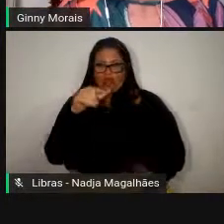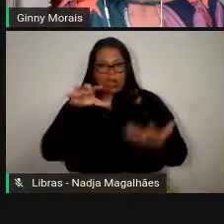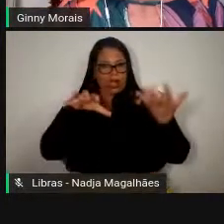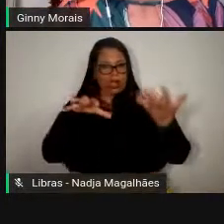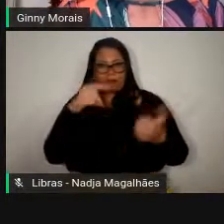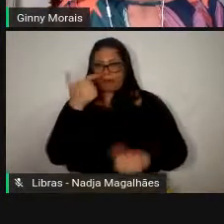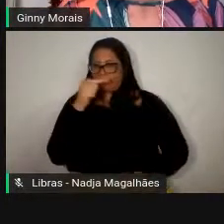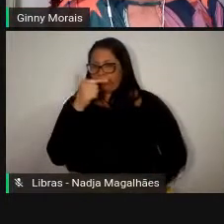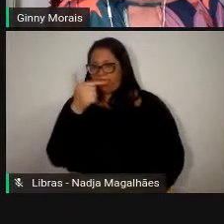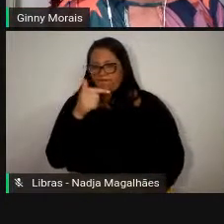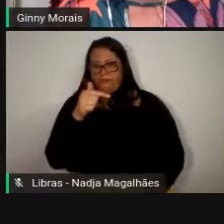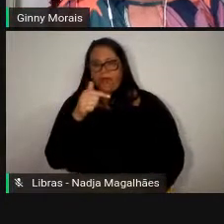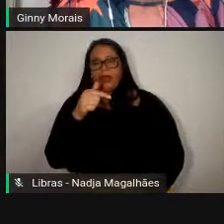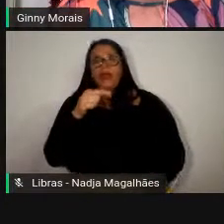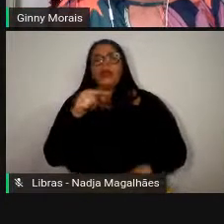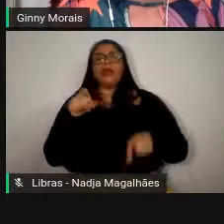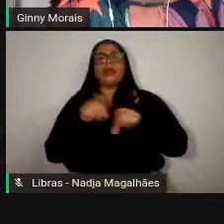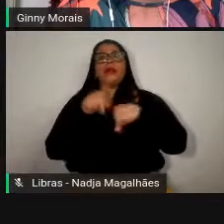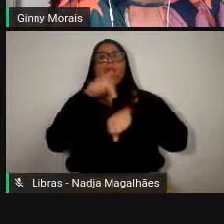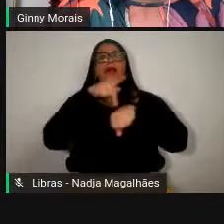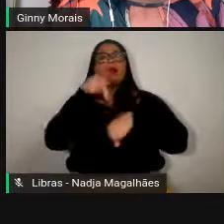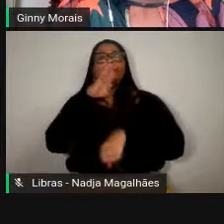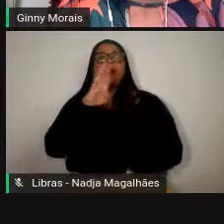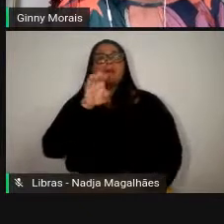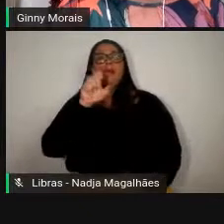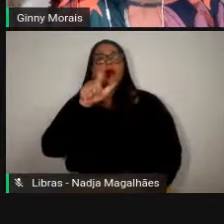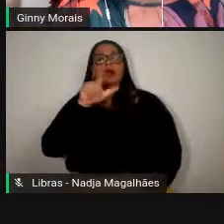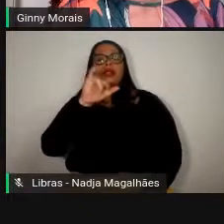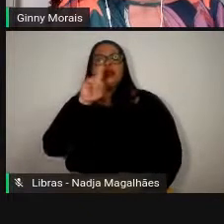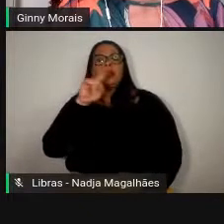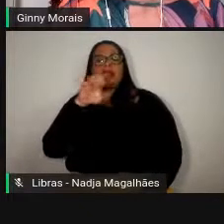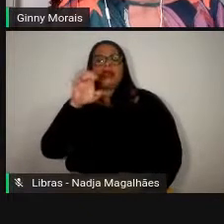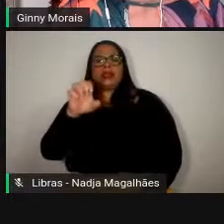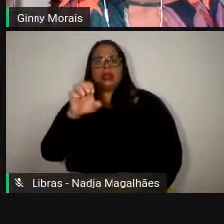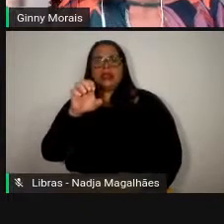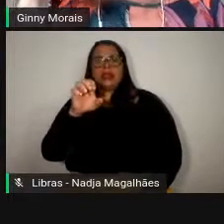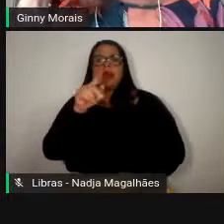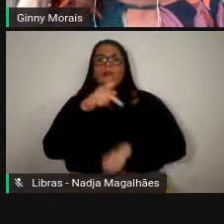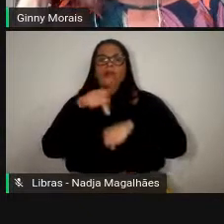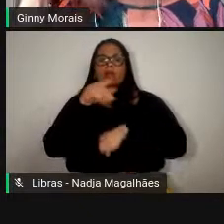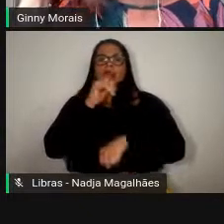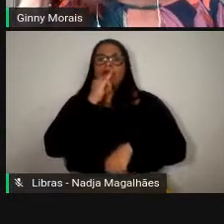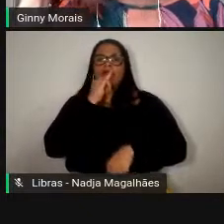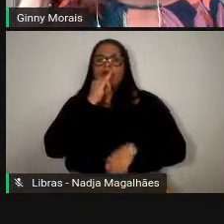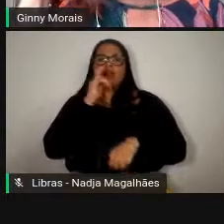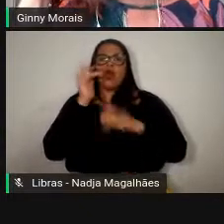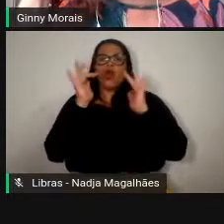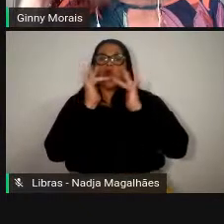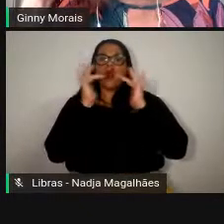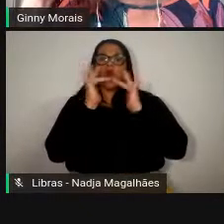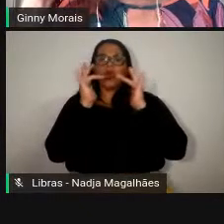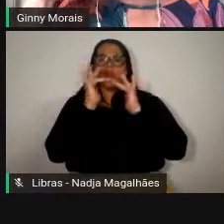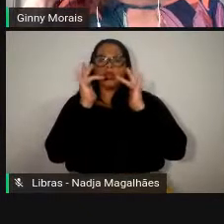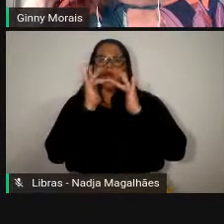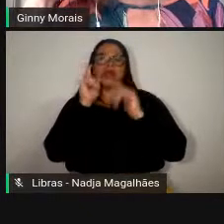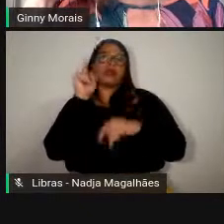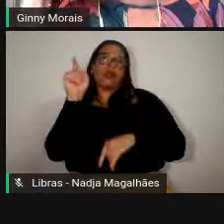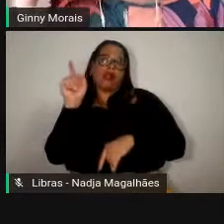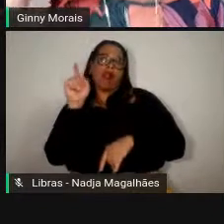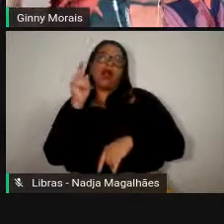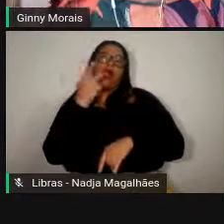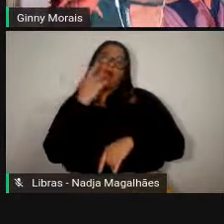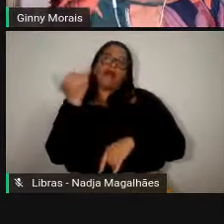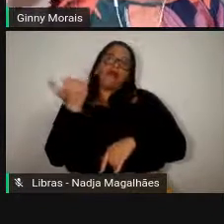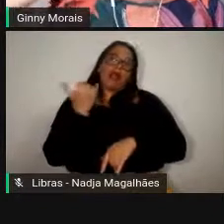e em Belize. A grande questão é que Belize, por exemplo, eu entrei em contato com o parlamento de Belize, e eles